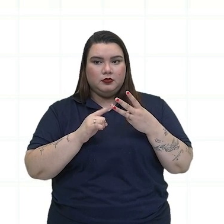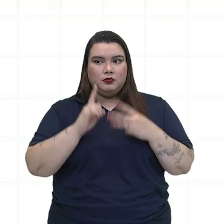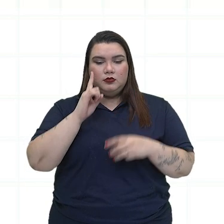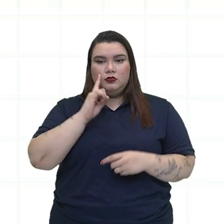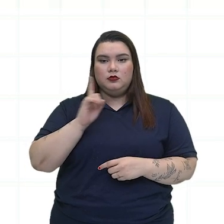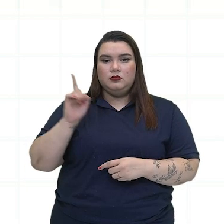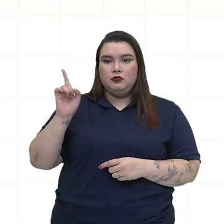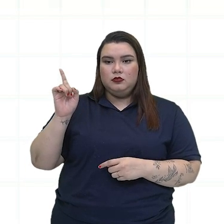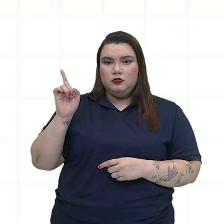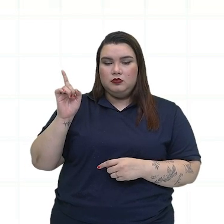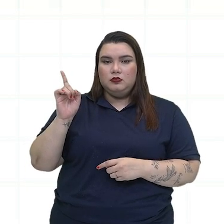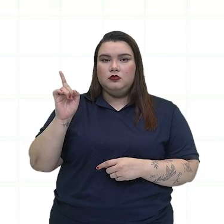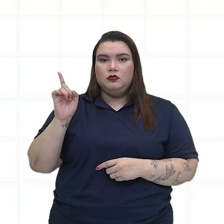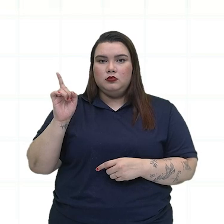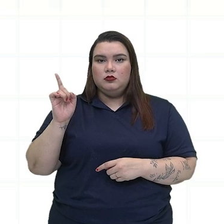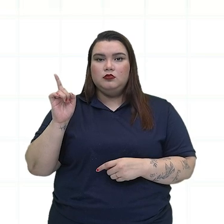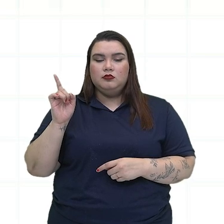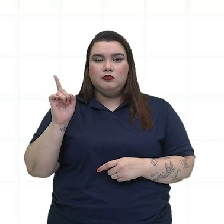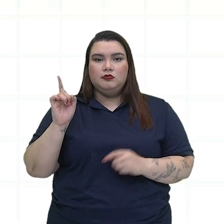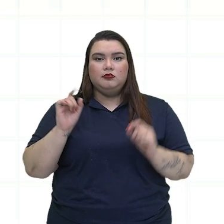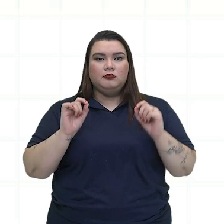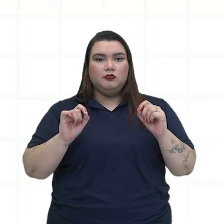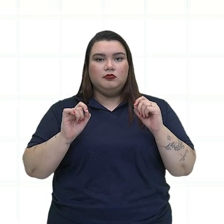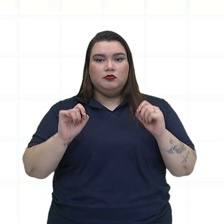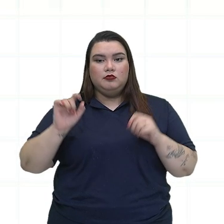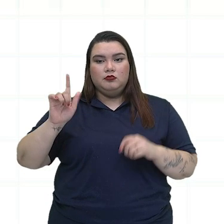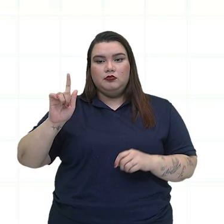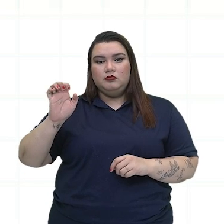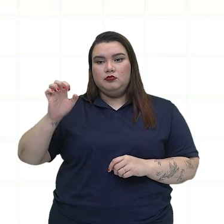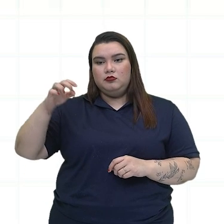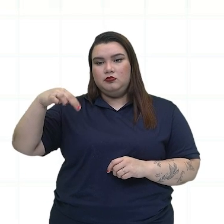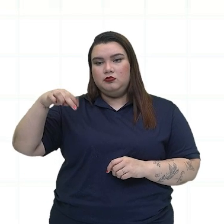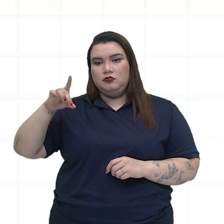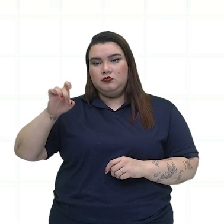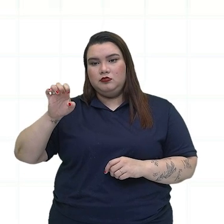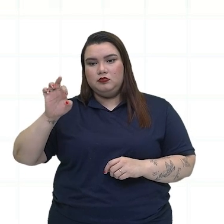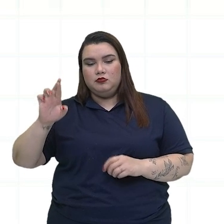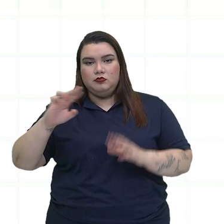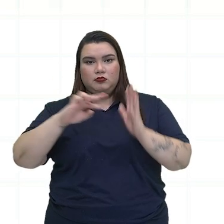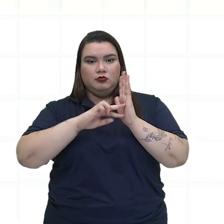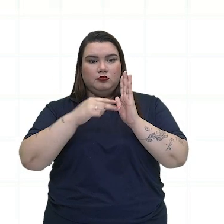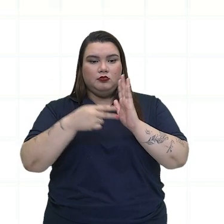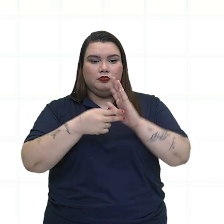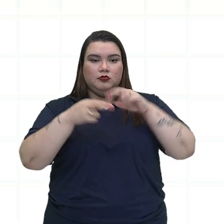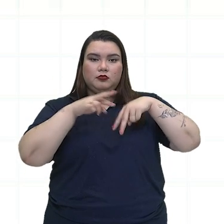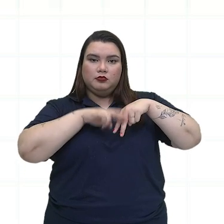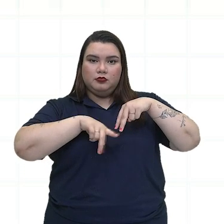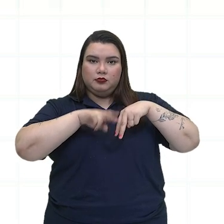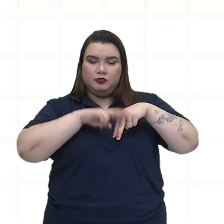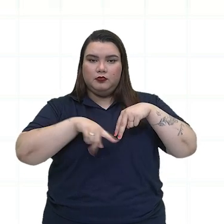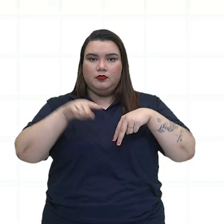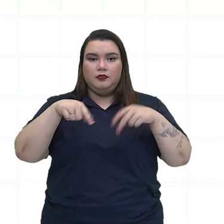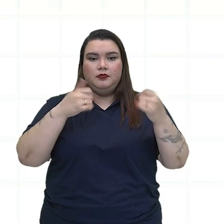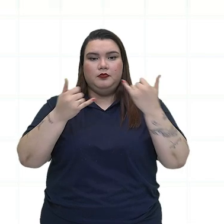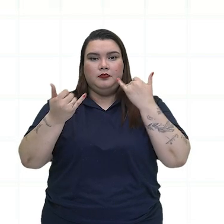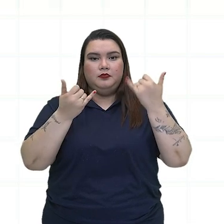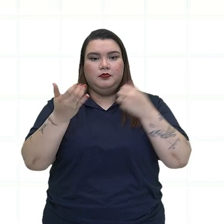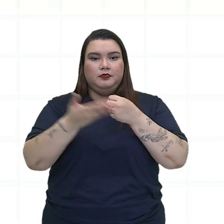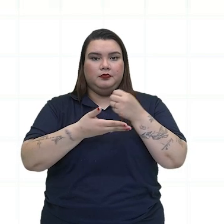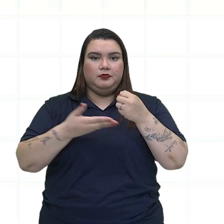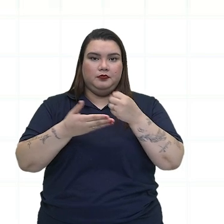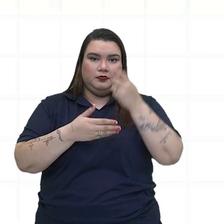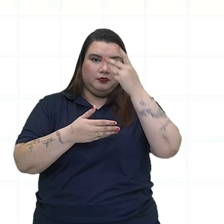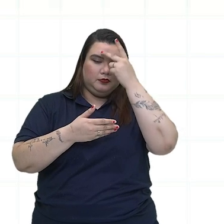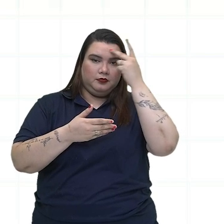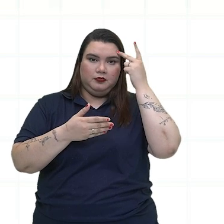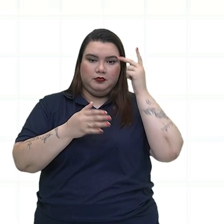gender. Gender, que é o gênero, né? Então, essas são informações básicas, né, das